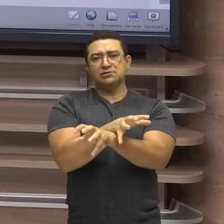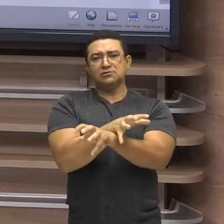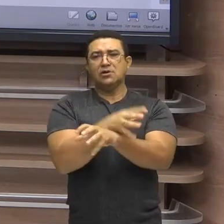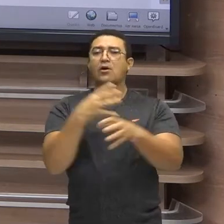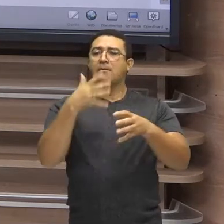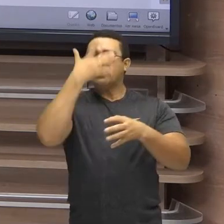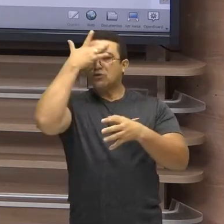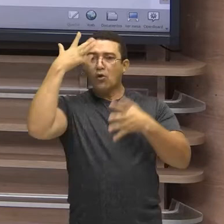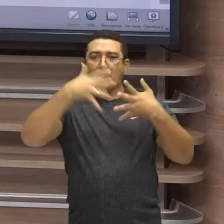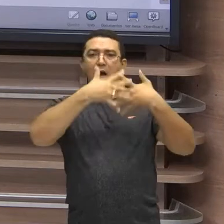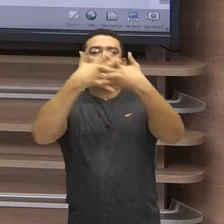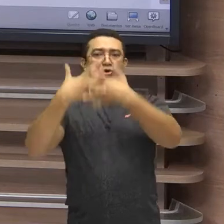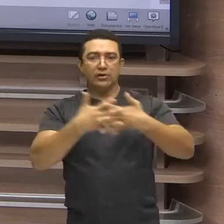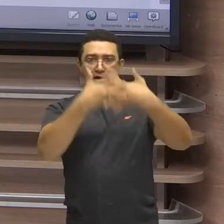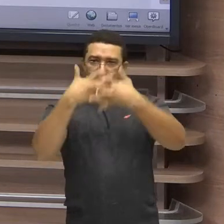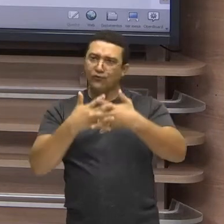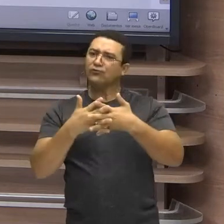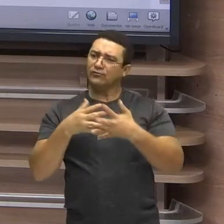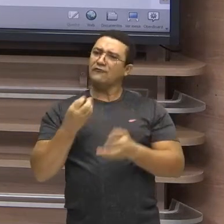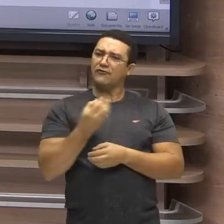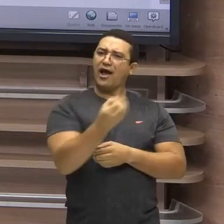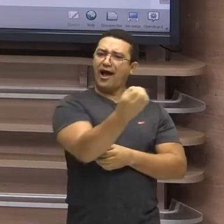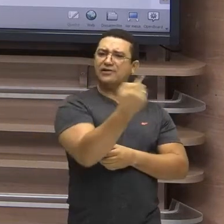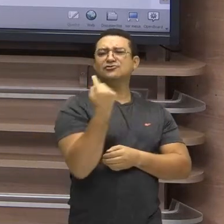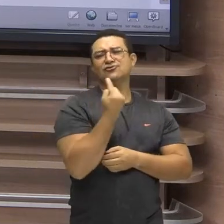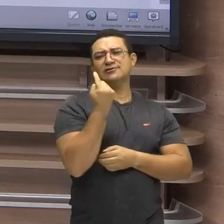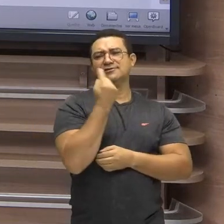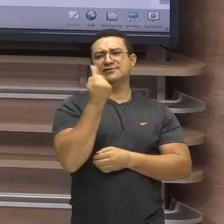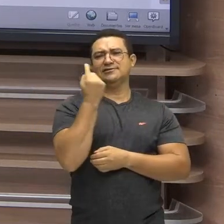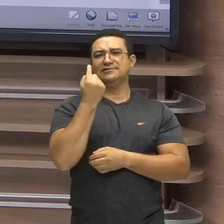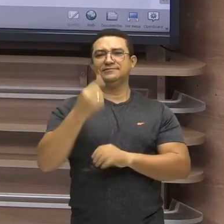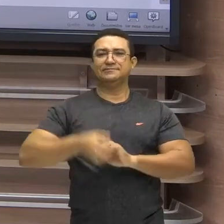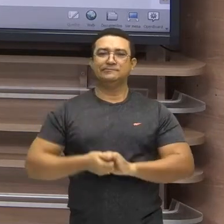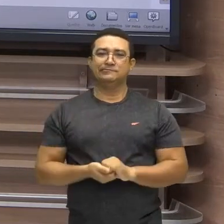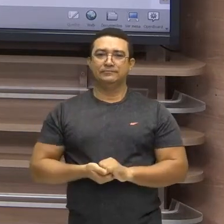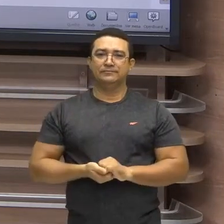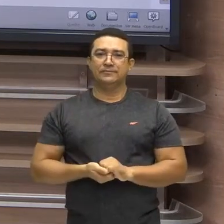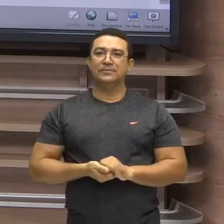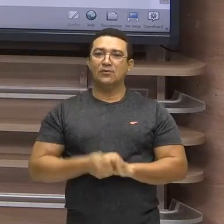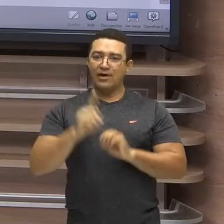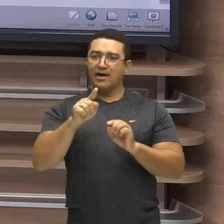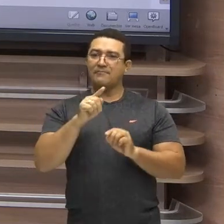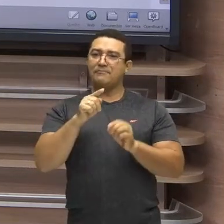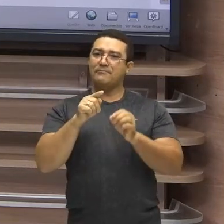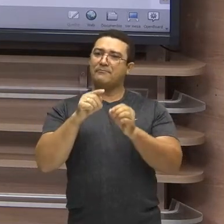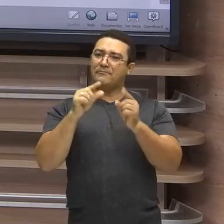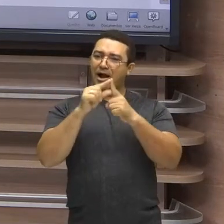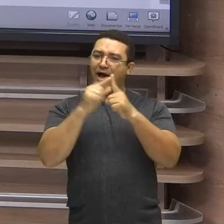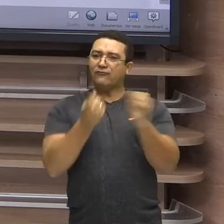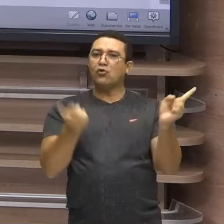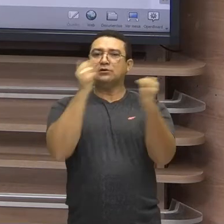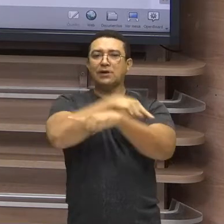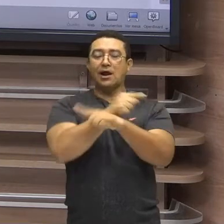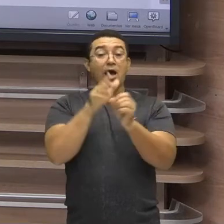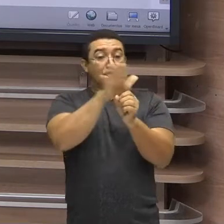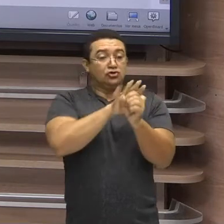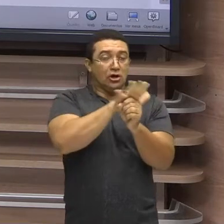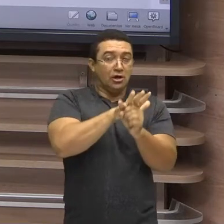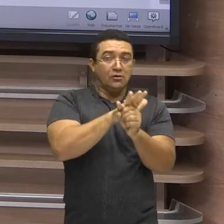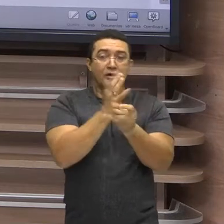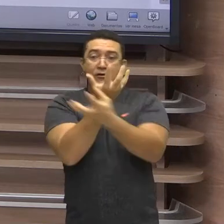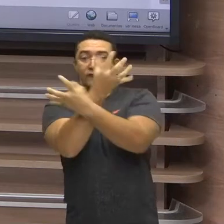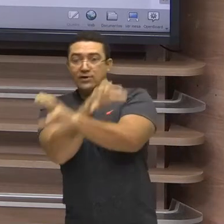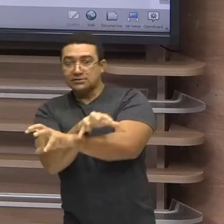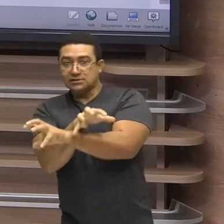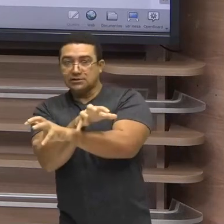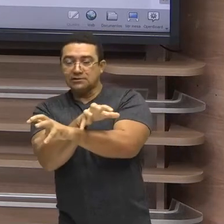isso, né? Então, aqui o coração vazio, tem um par de palavras opostas, cheios, vazios. Então, a